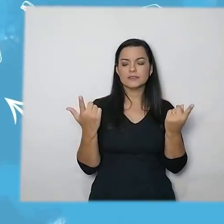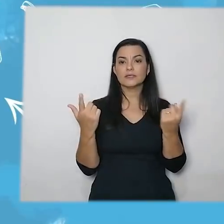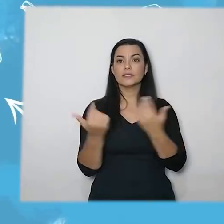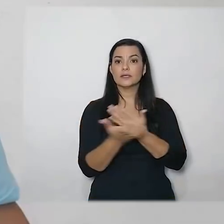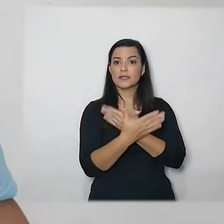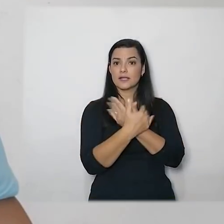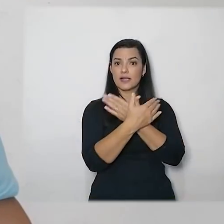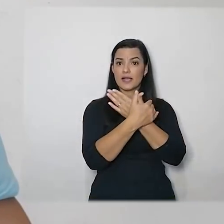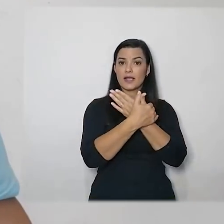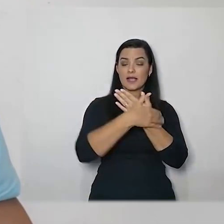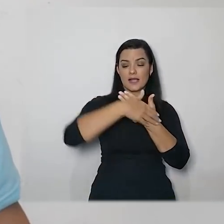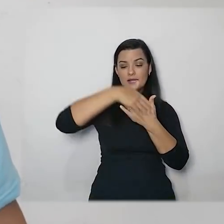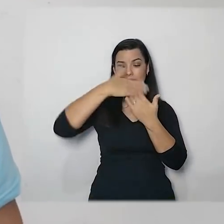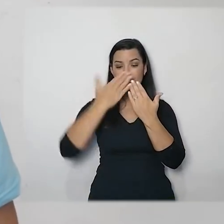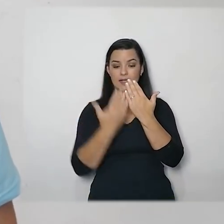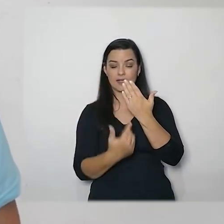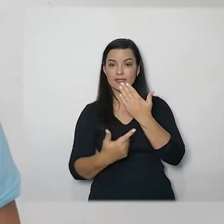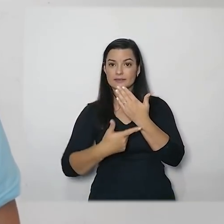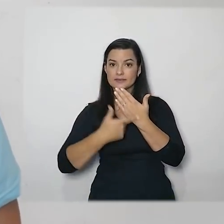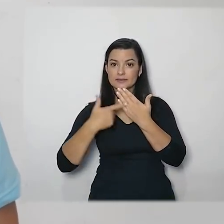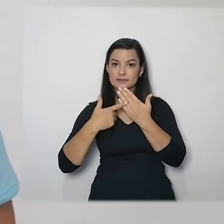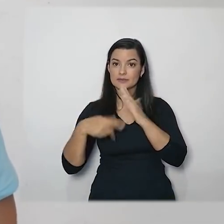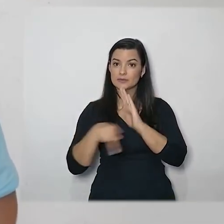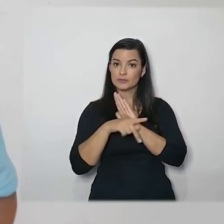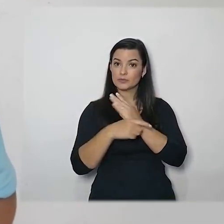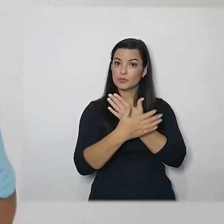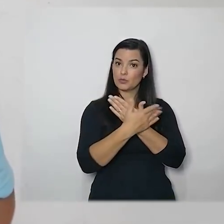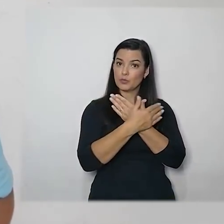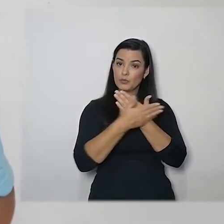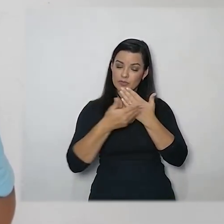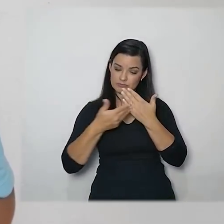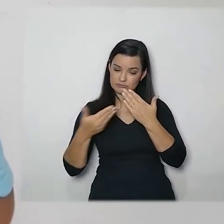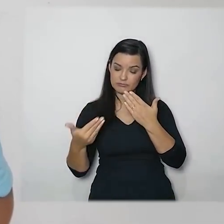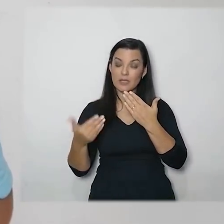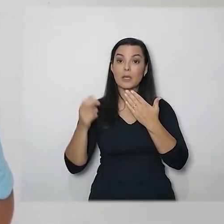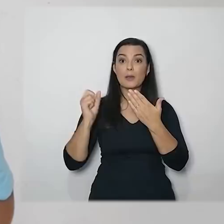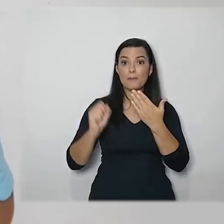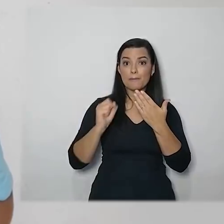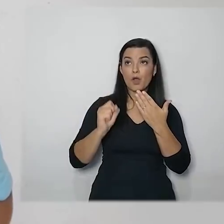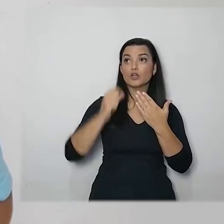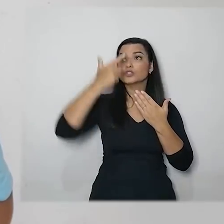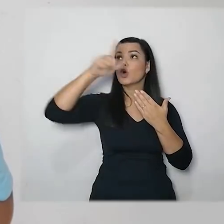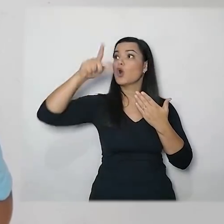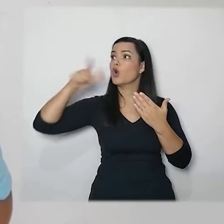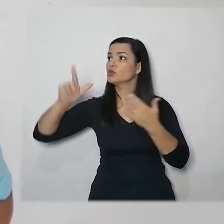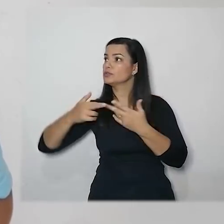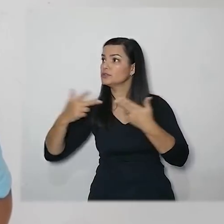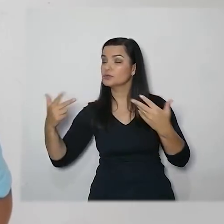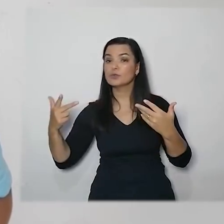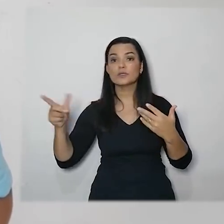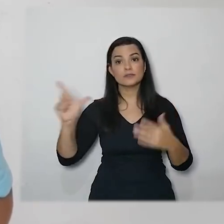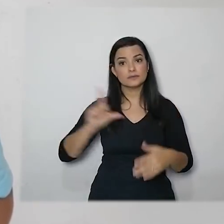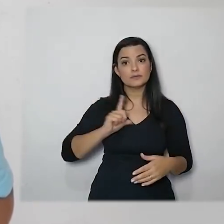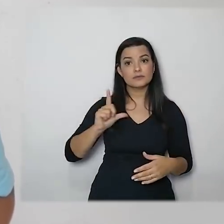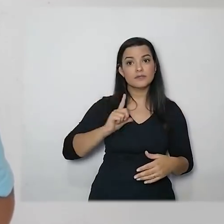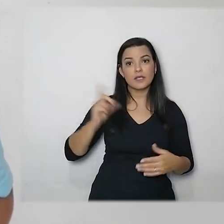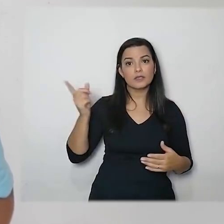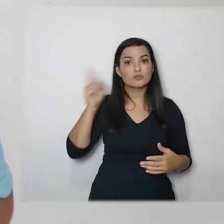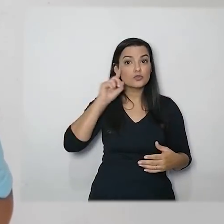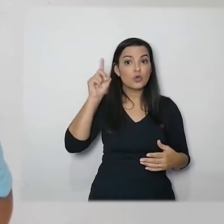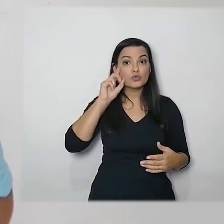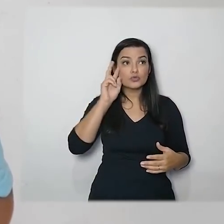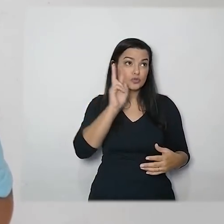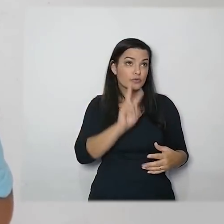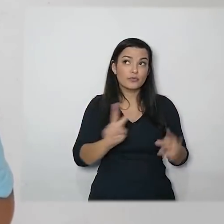borboleta, nós podemos relacionar a outras coisas que nós temos no nosso dia a dia.